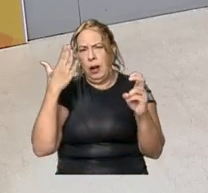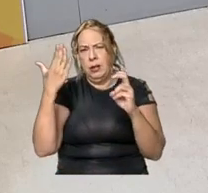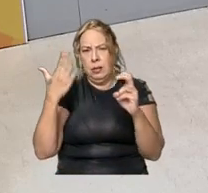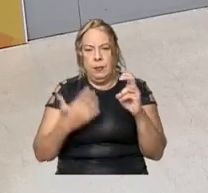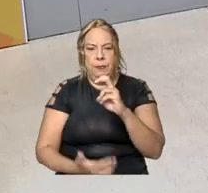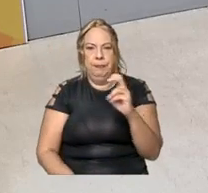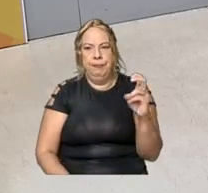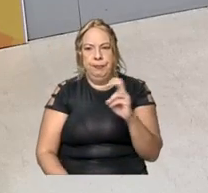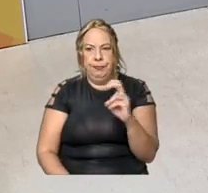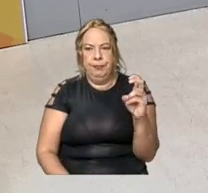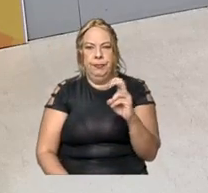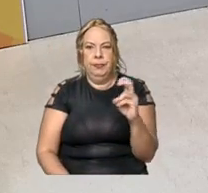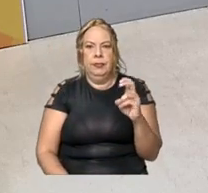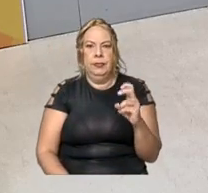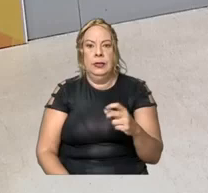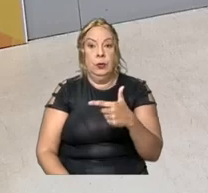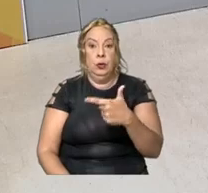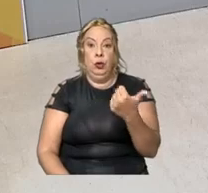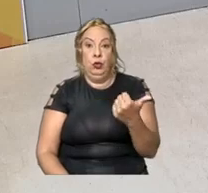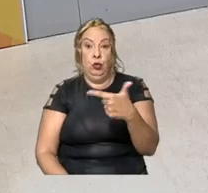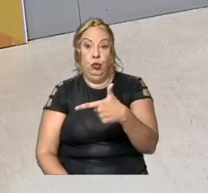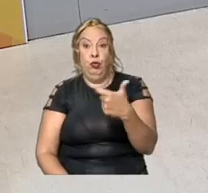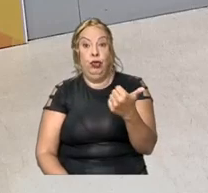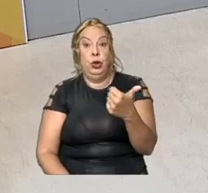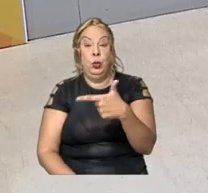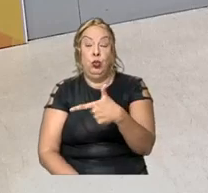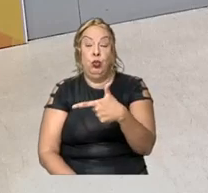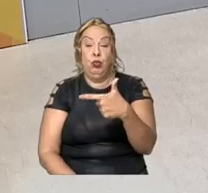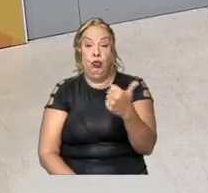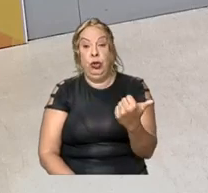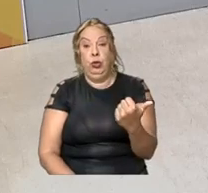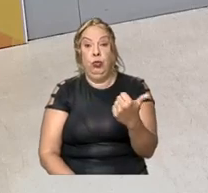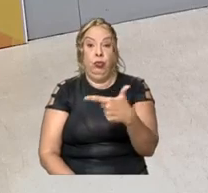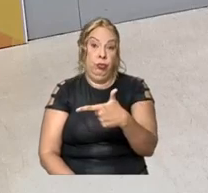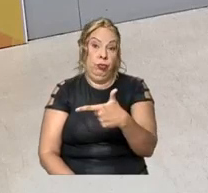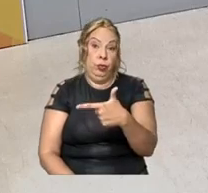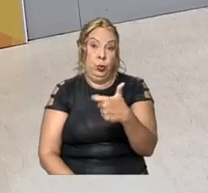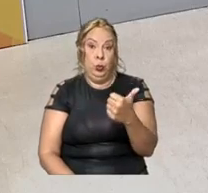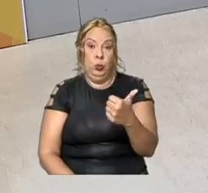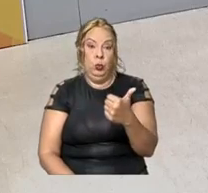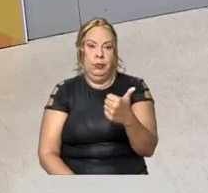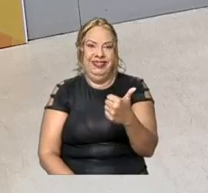55 e 21, 21, 21.